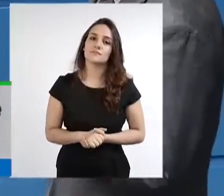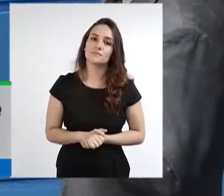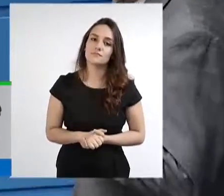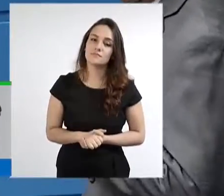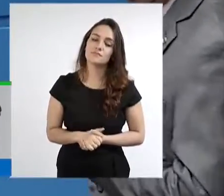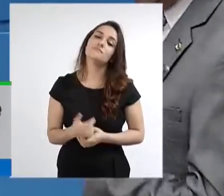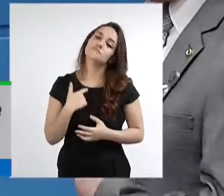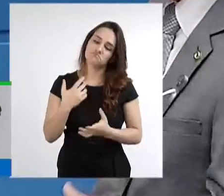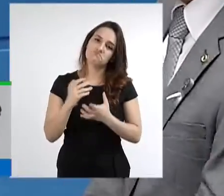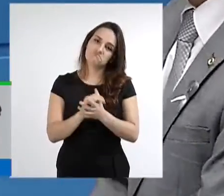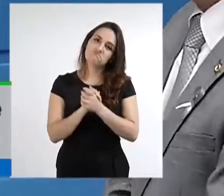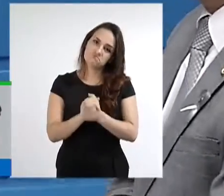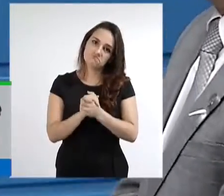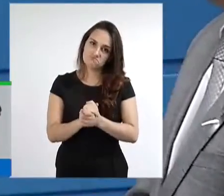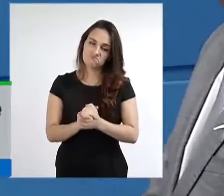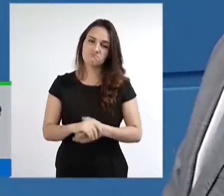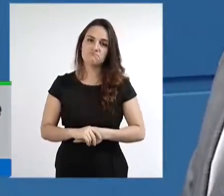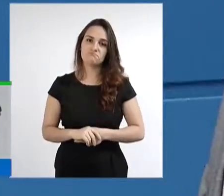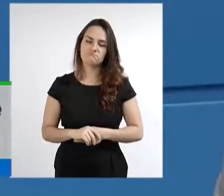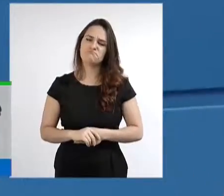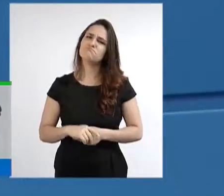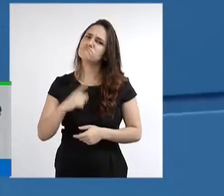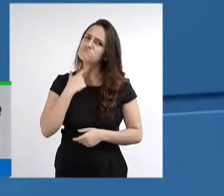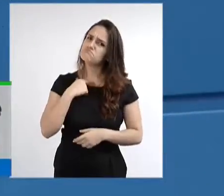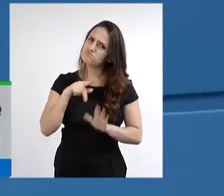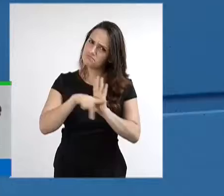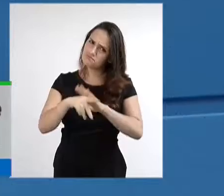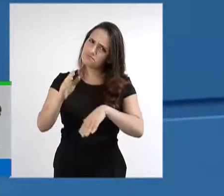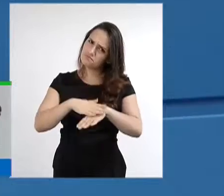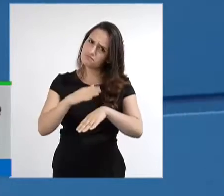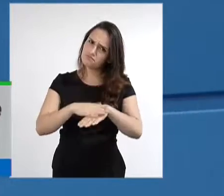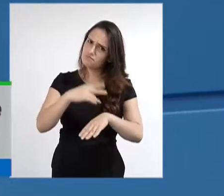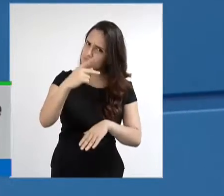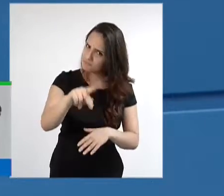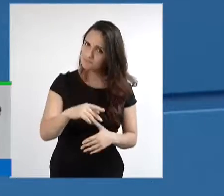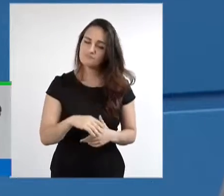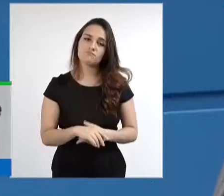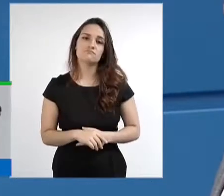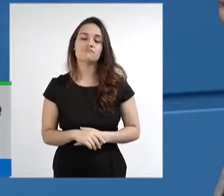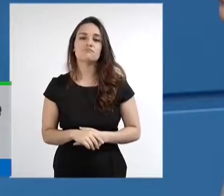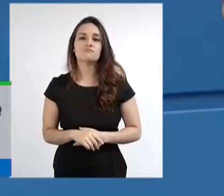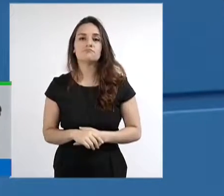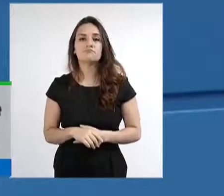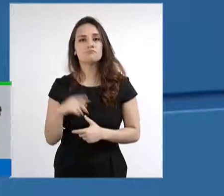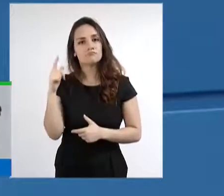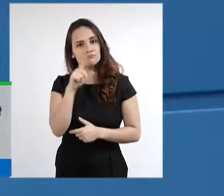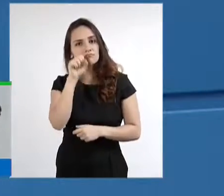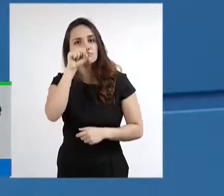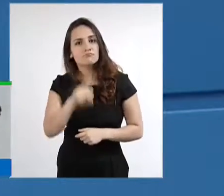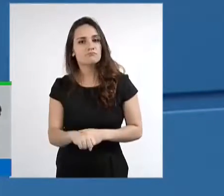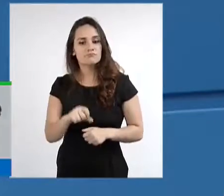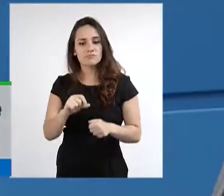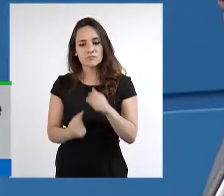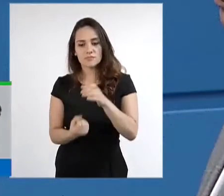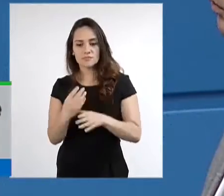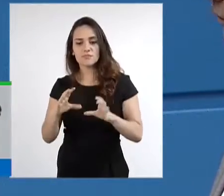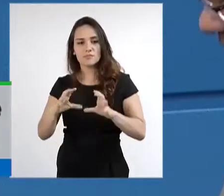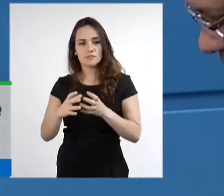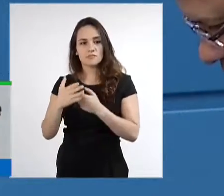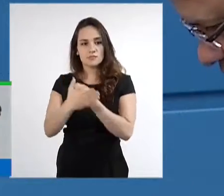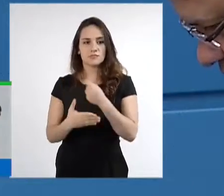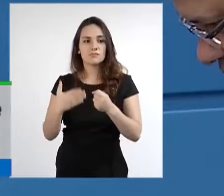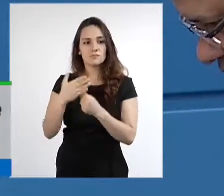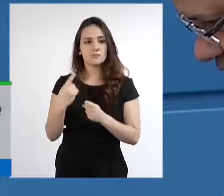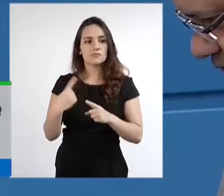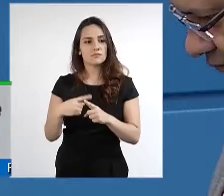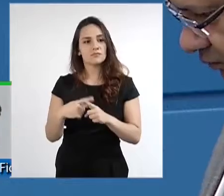e parabenizar por esta iniciativa que Vossa Excelência teve de fazer essa frente parlamentar, que